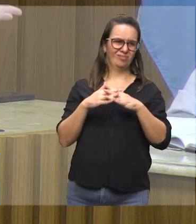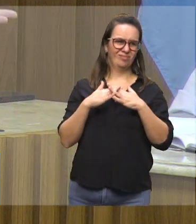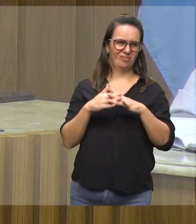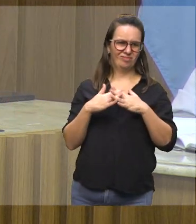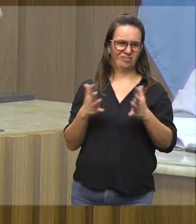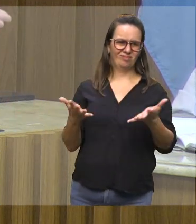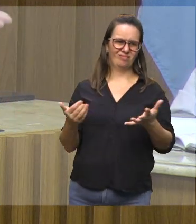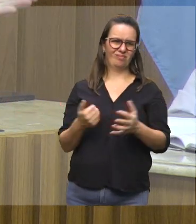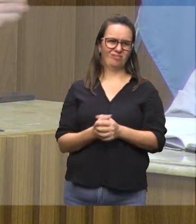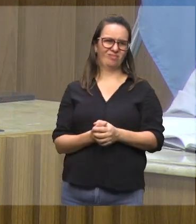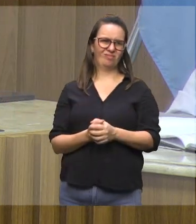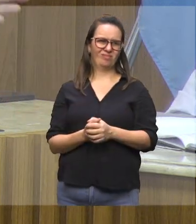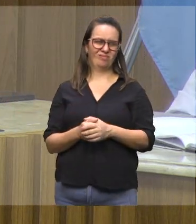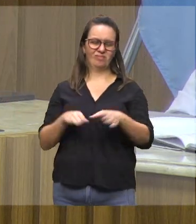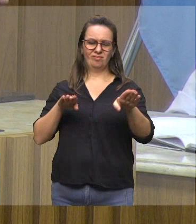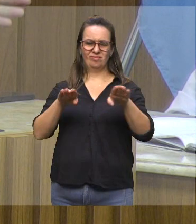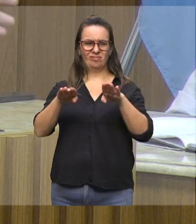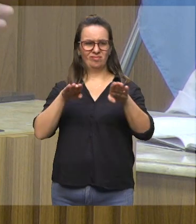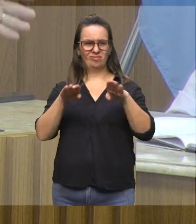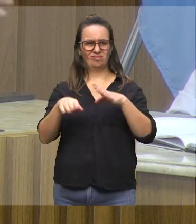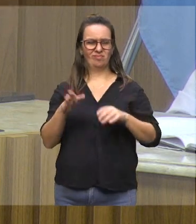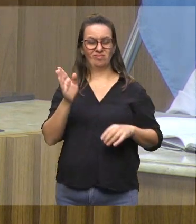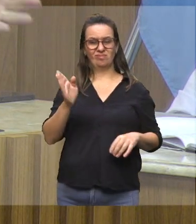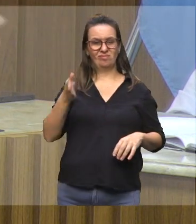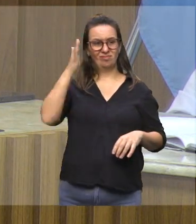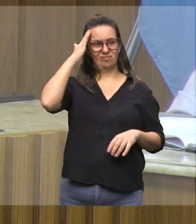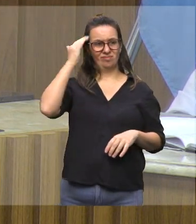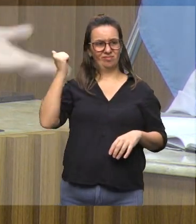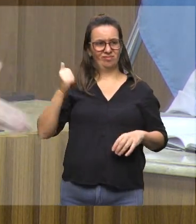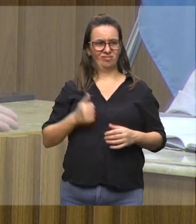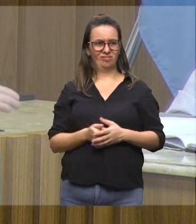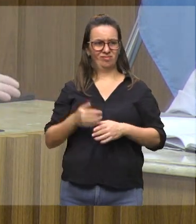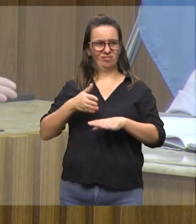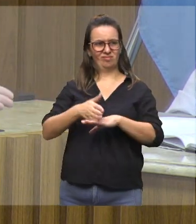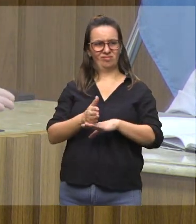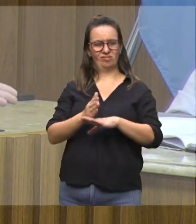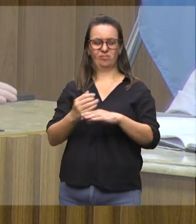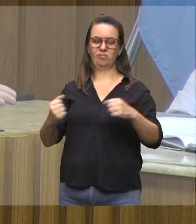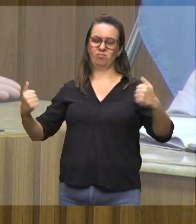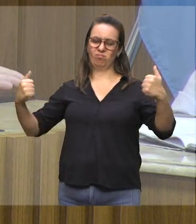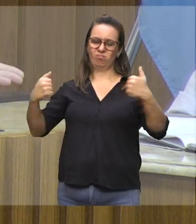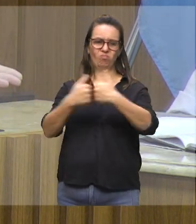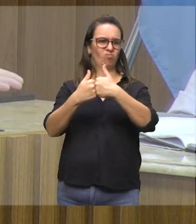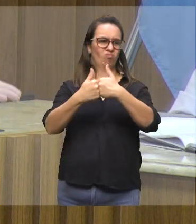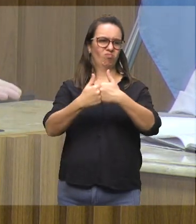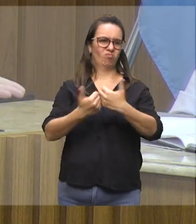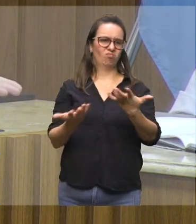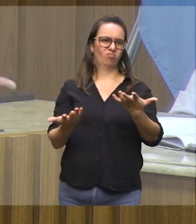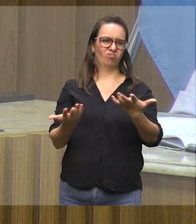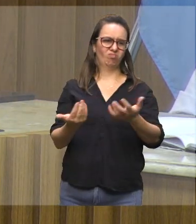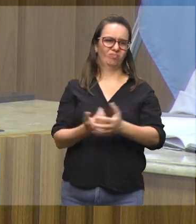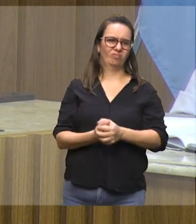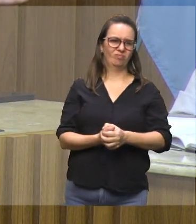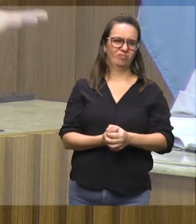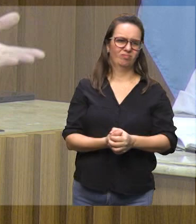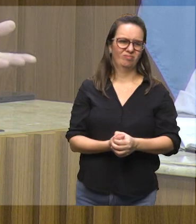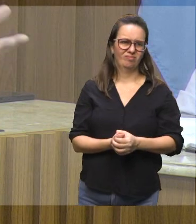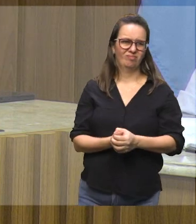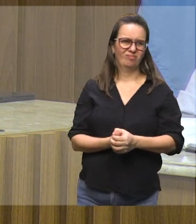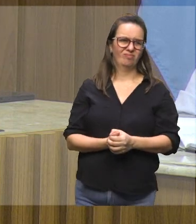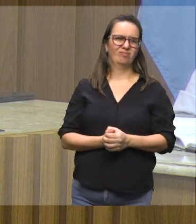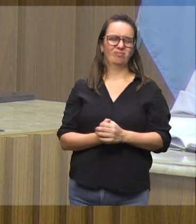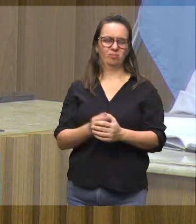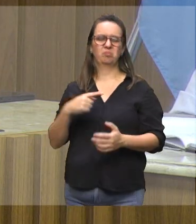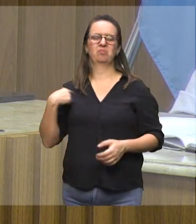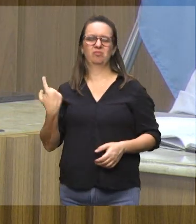se confundiu com a pista, achou que já era pista dupla ali, entrou do outro lado e bateu de frente com outro carro. Né? E se nós mesmos, todos